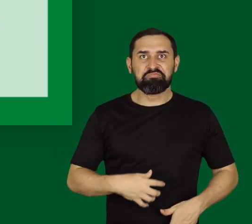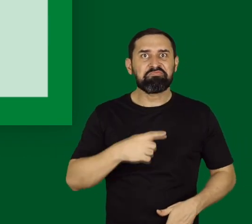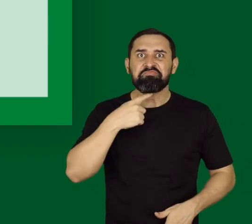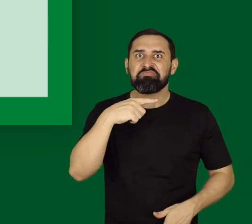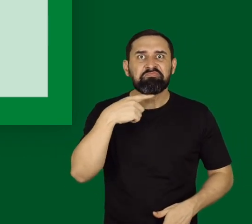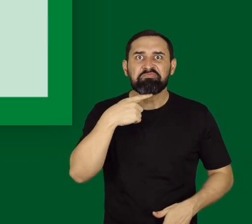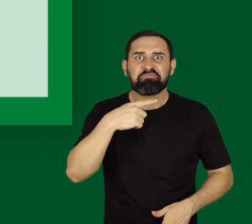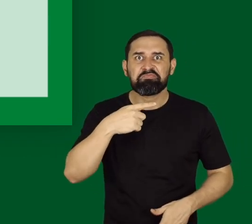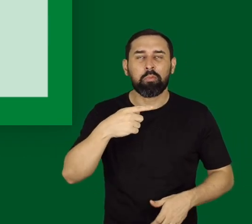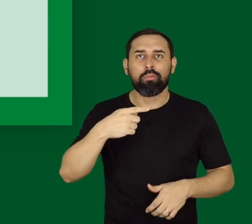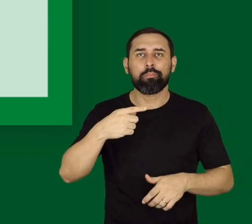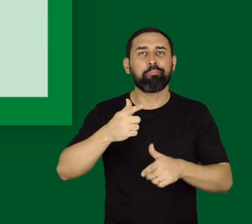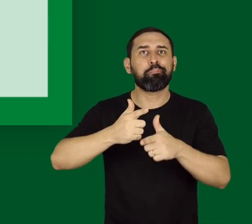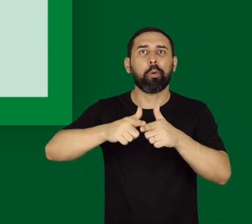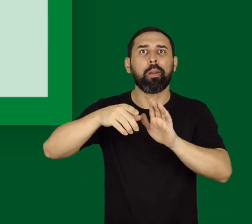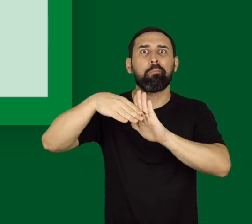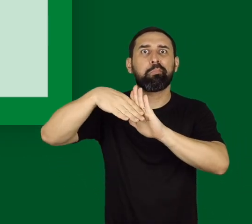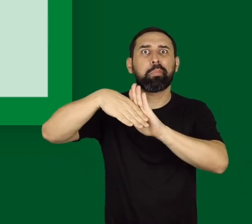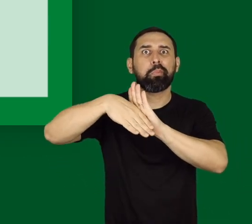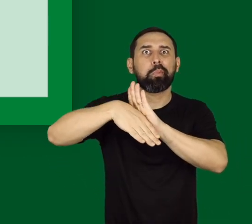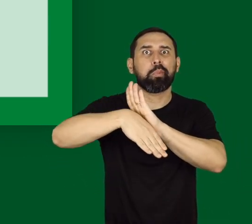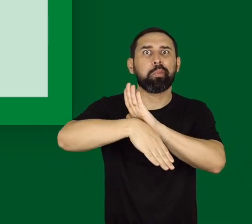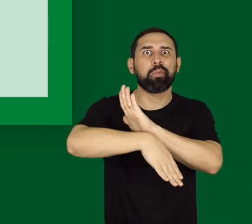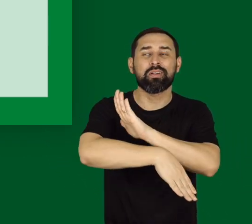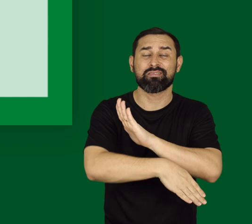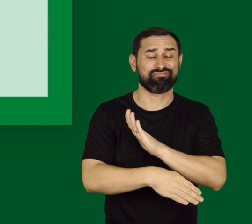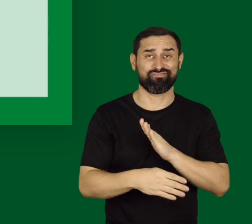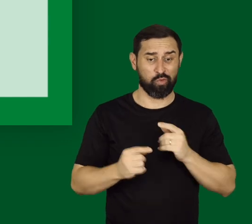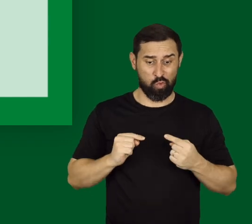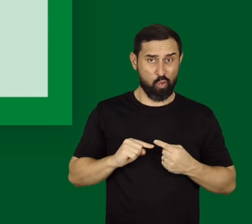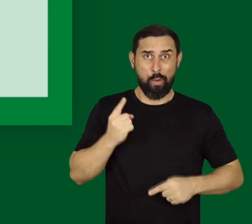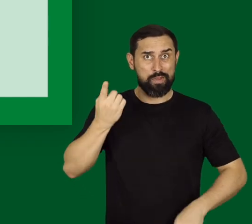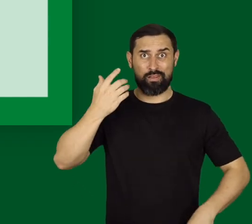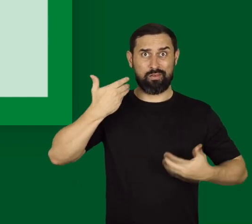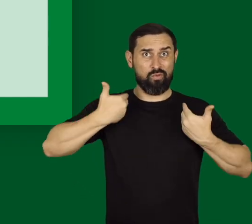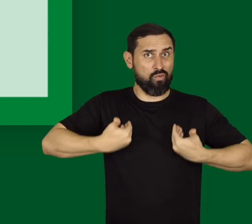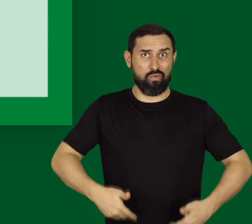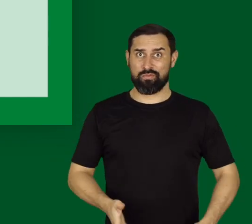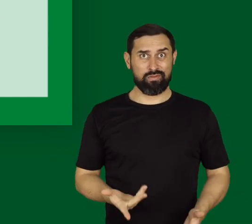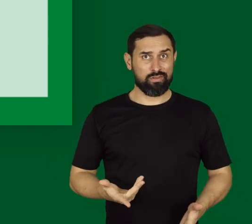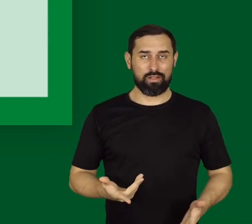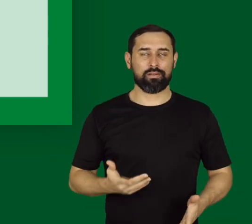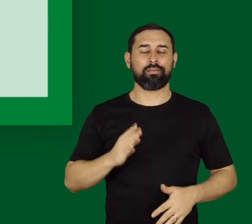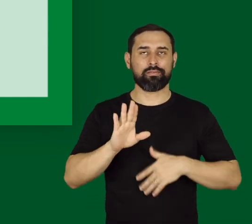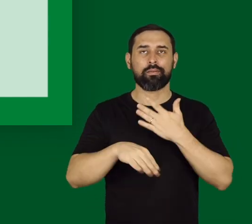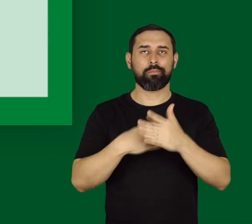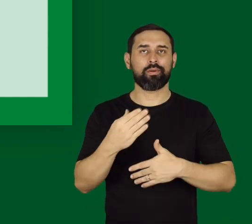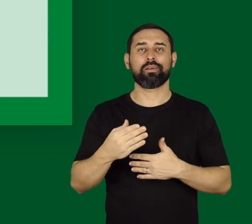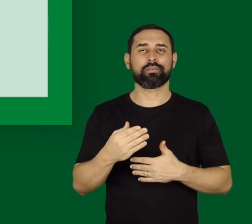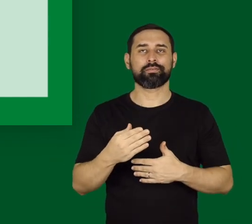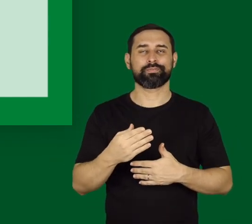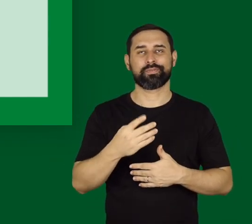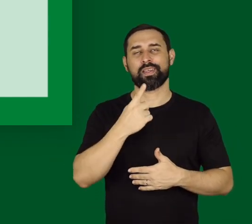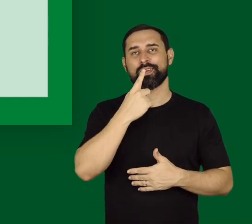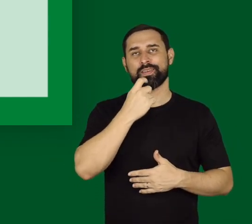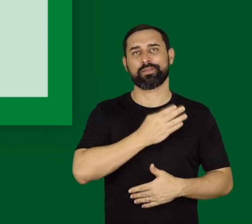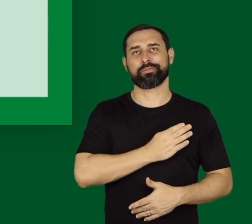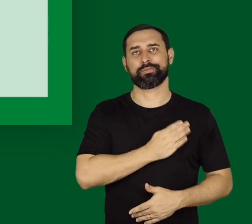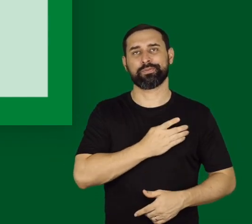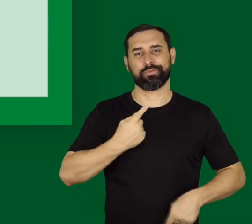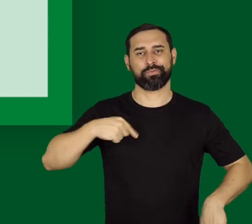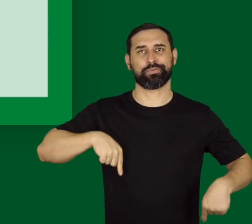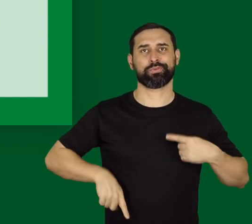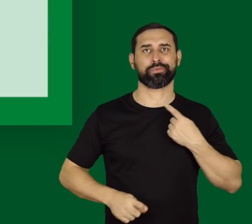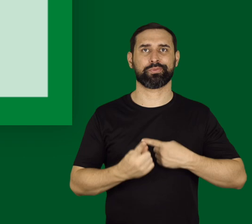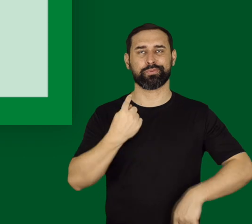uma vasodilatação e a distribuição do sangue numa situação dessa se torna inadequada